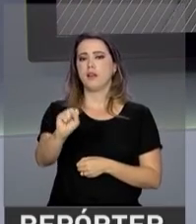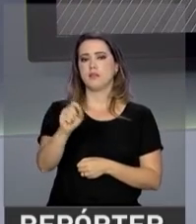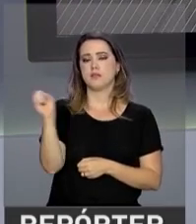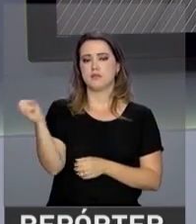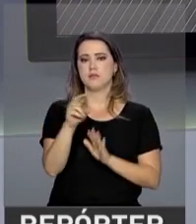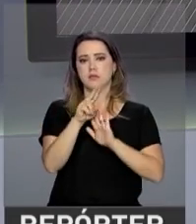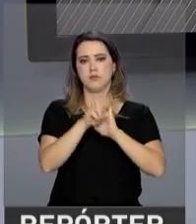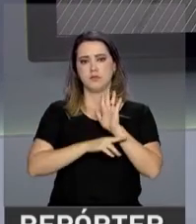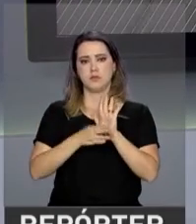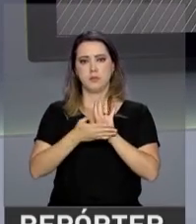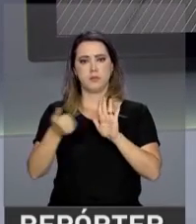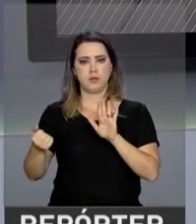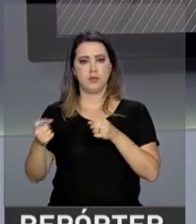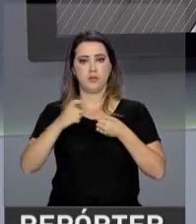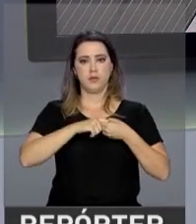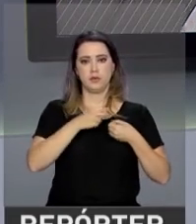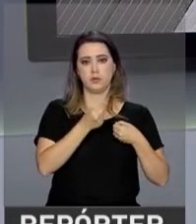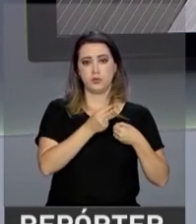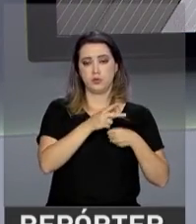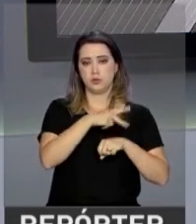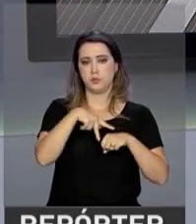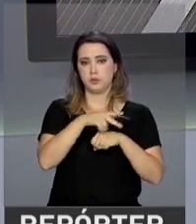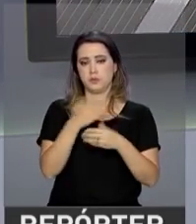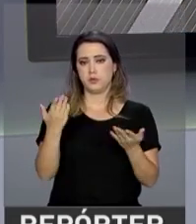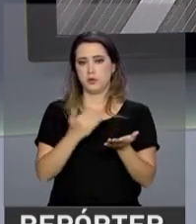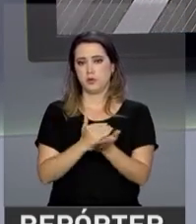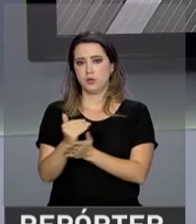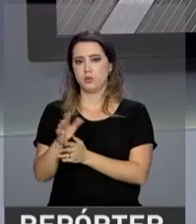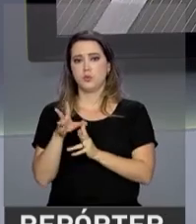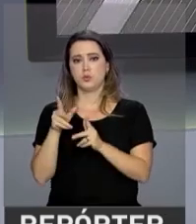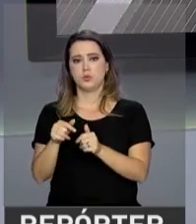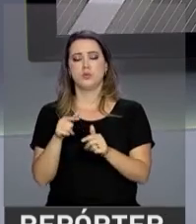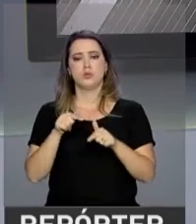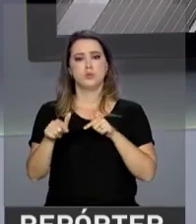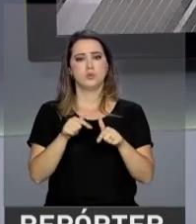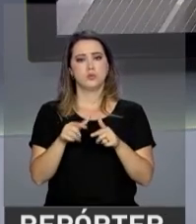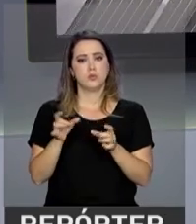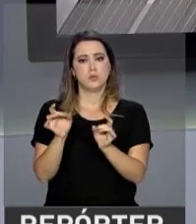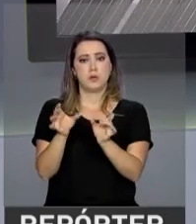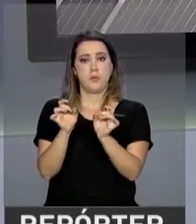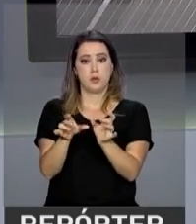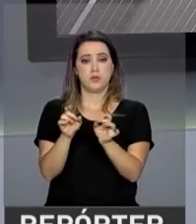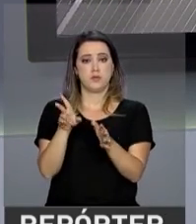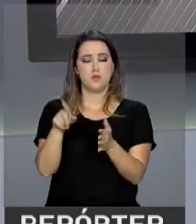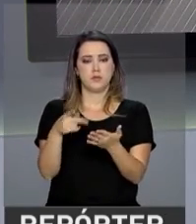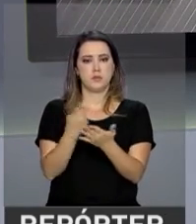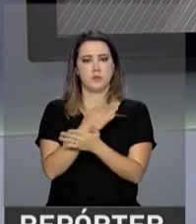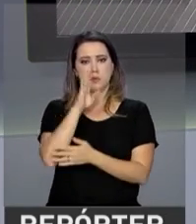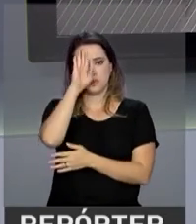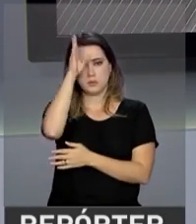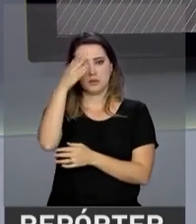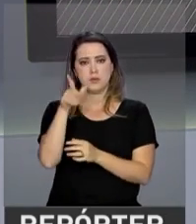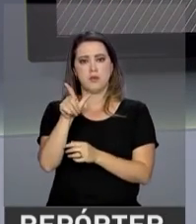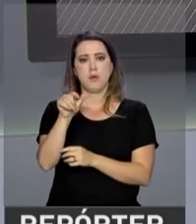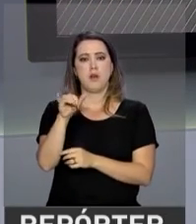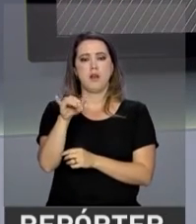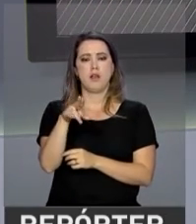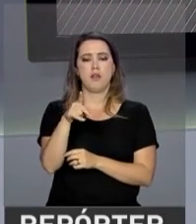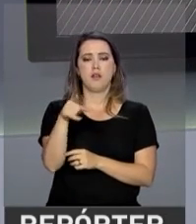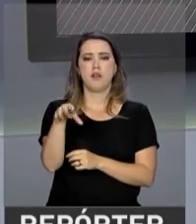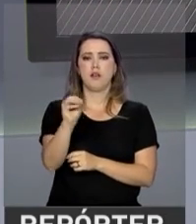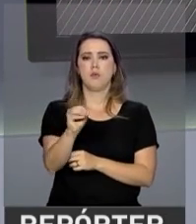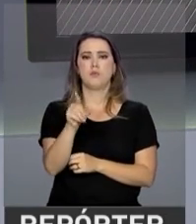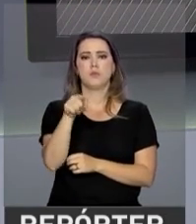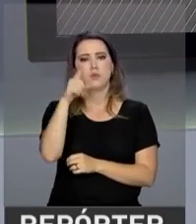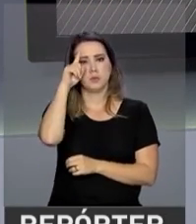um melhor retorno financeiro ao país a partir de agora todas as operações de vendas serão feitas preferencialmente por leilão é o